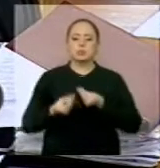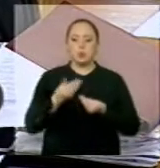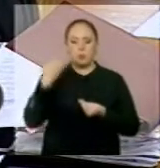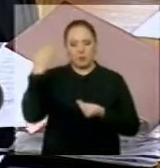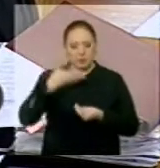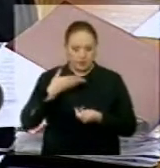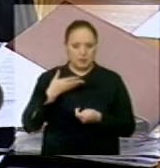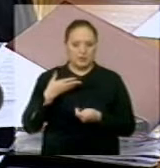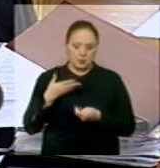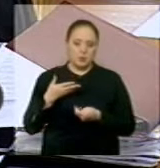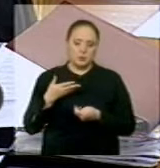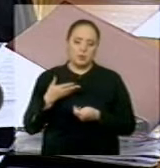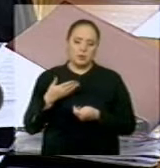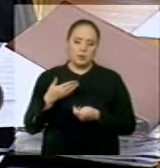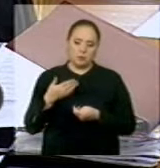comprovação.